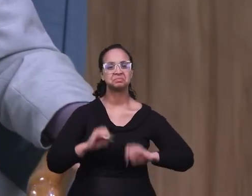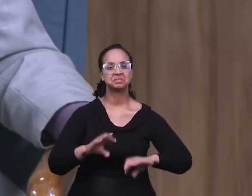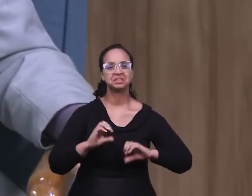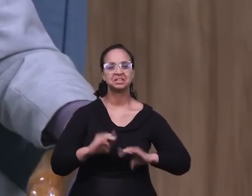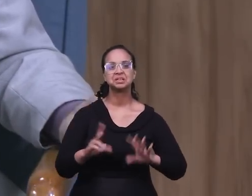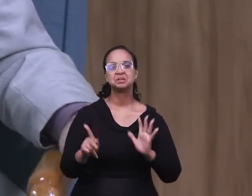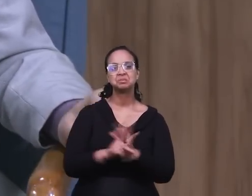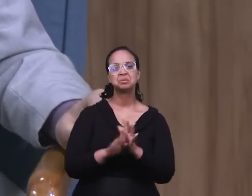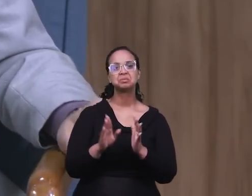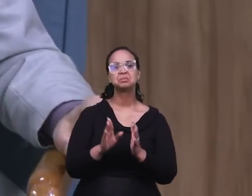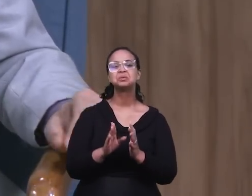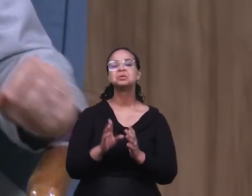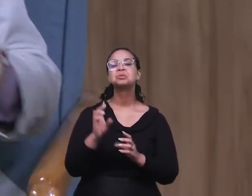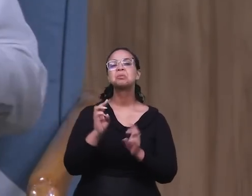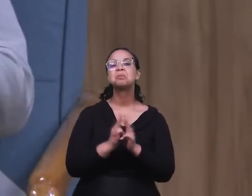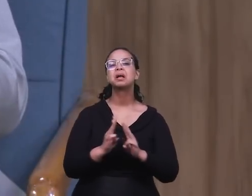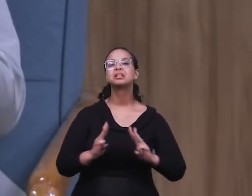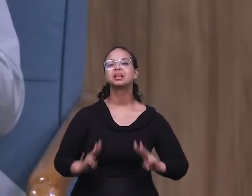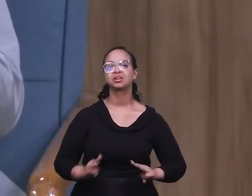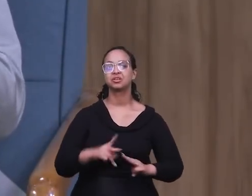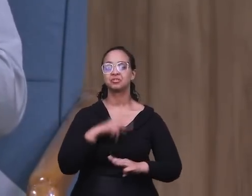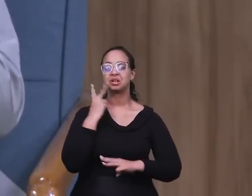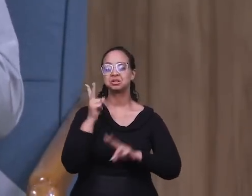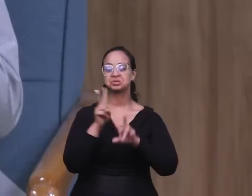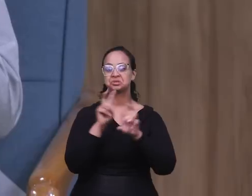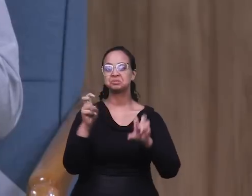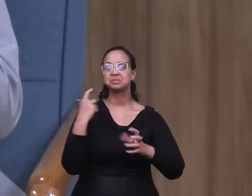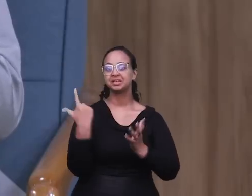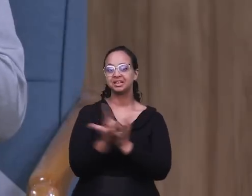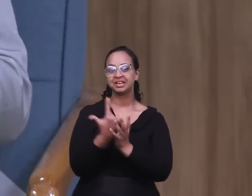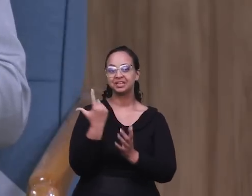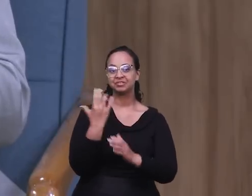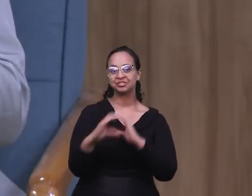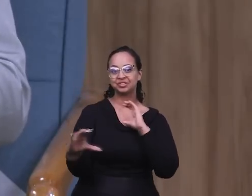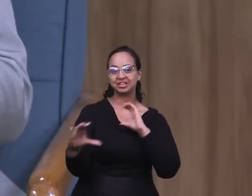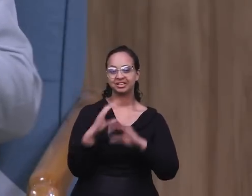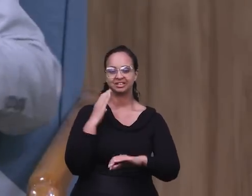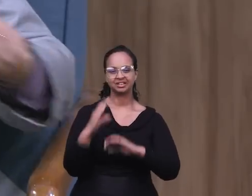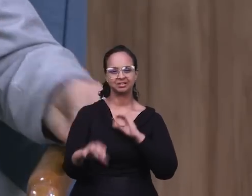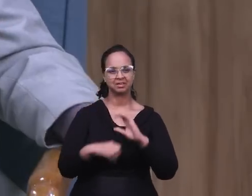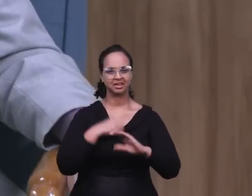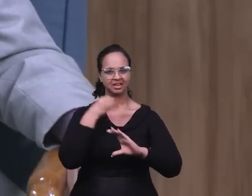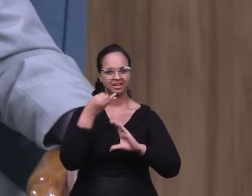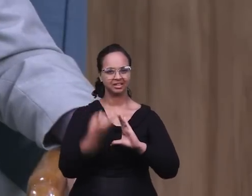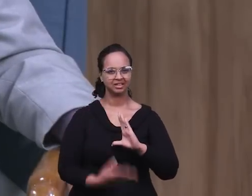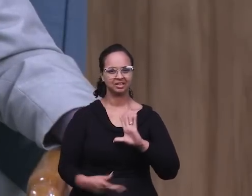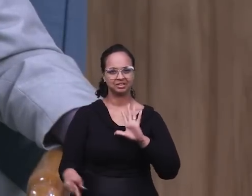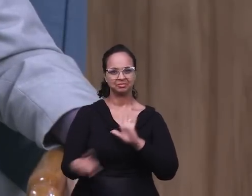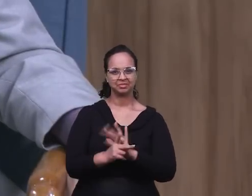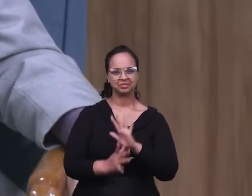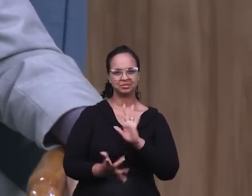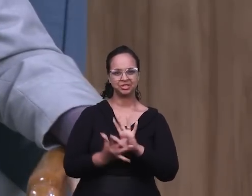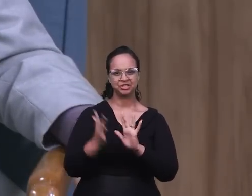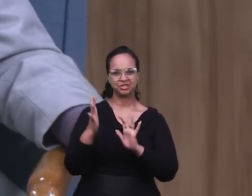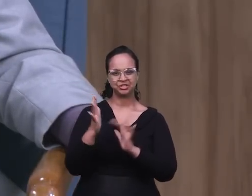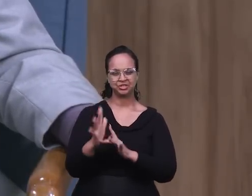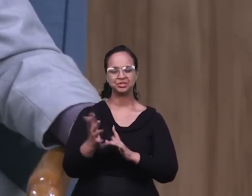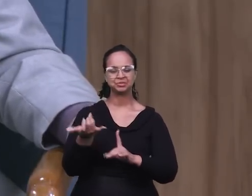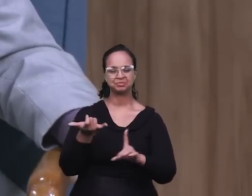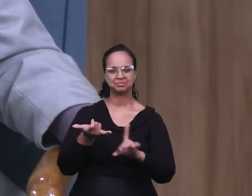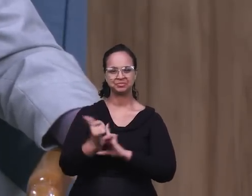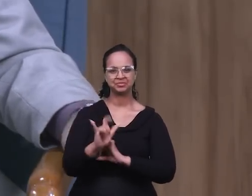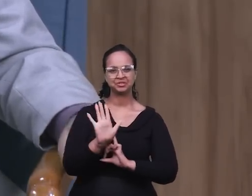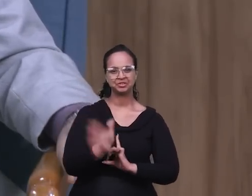eu recebo o pastor Daniel Moreira e nós vamos conversar sobre o livro de Cantares de Salomão e as características do Senhor Jesus